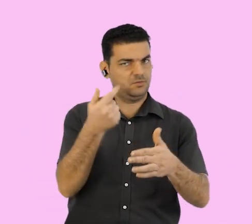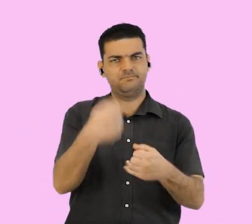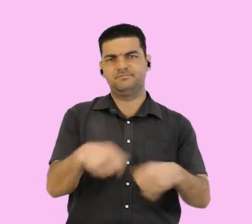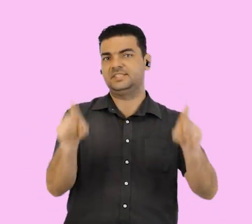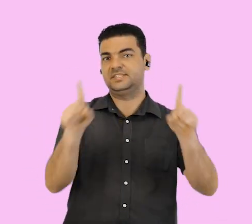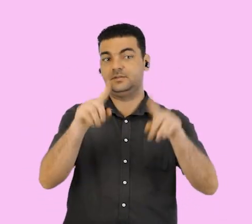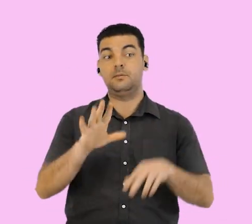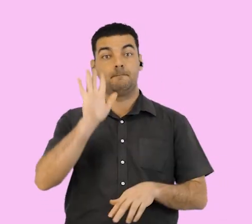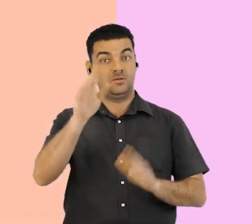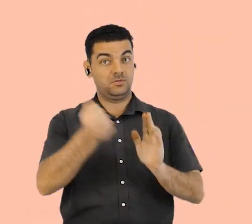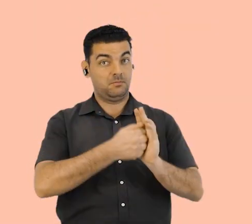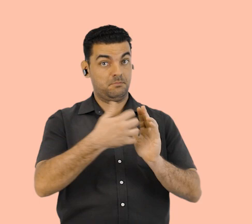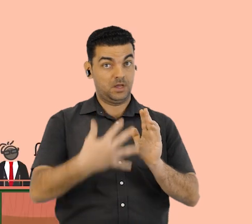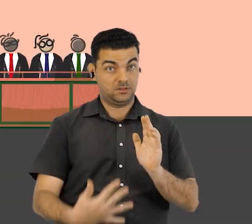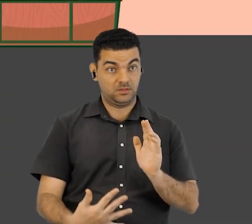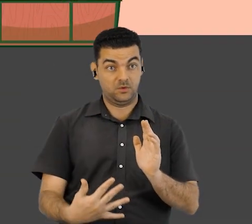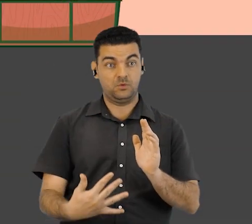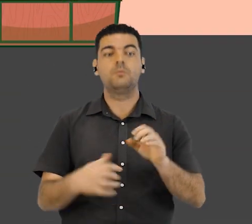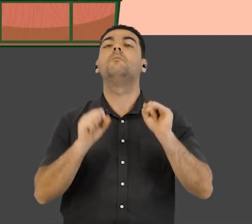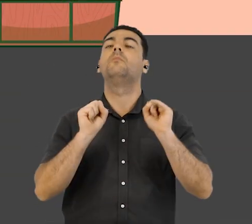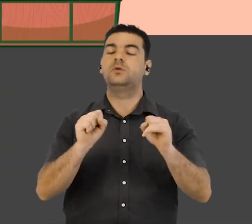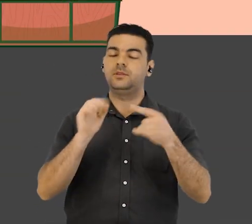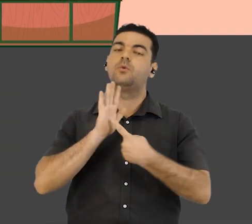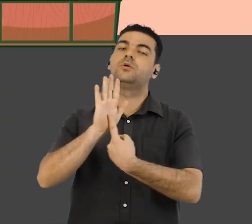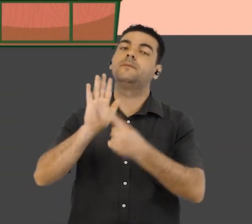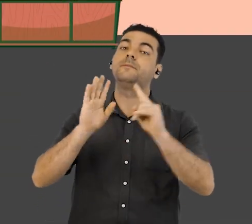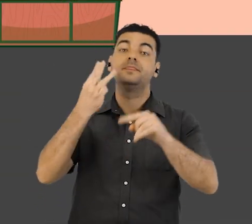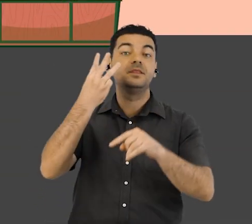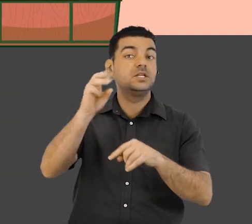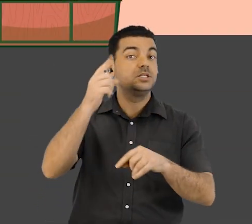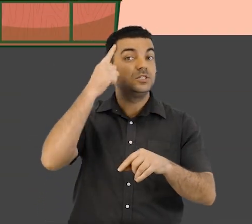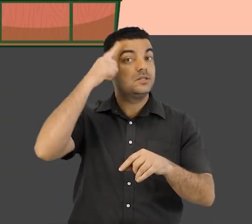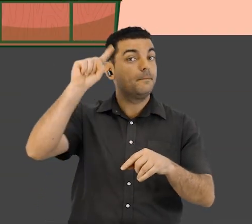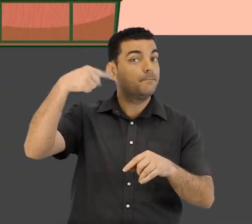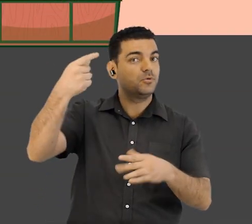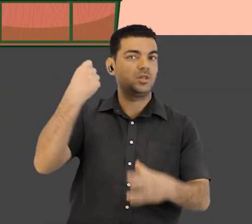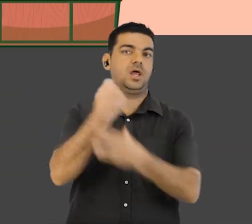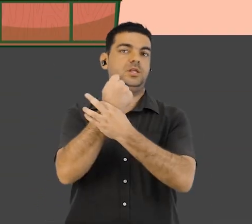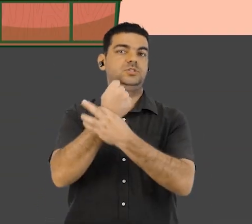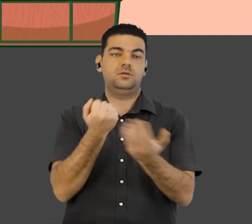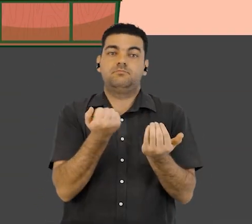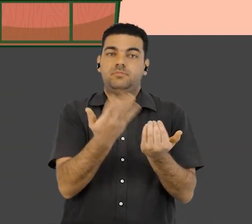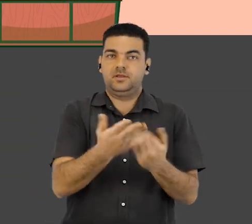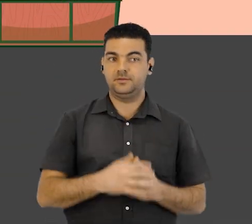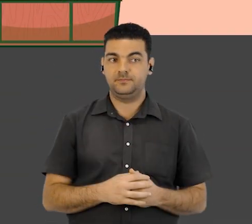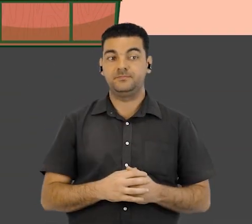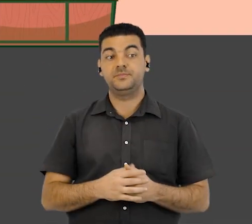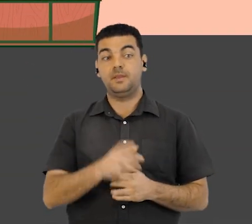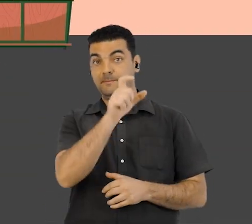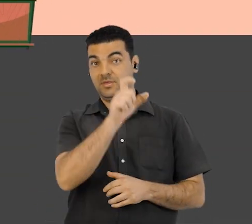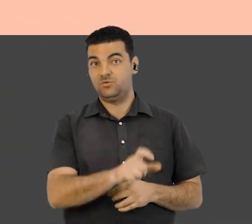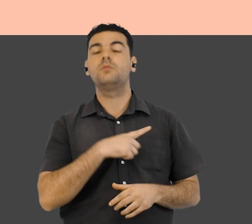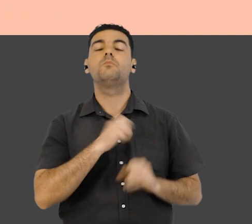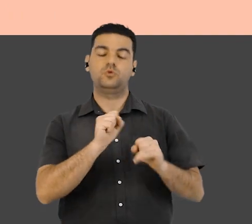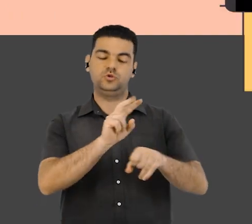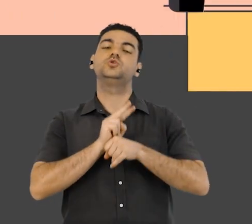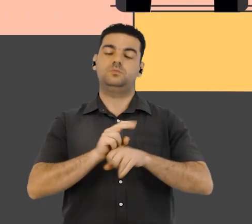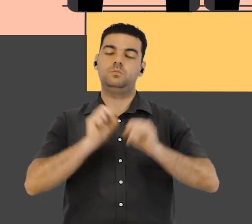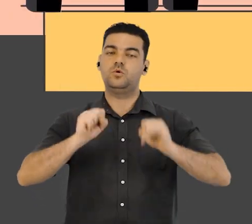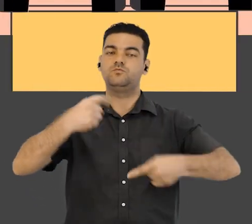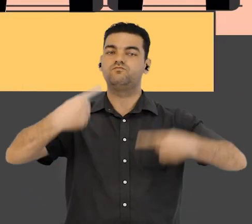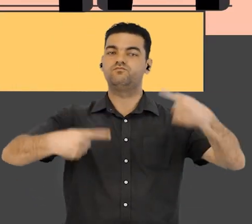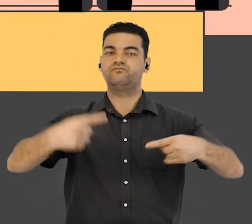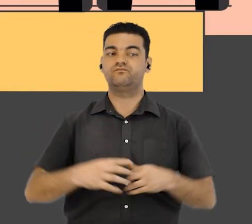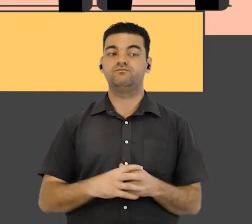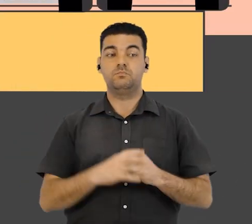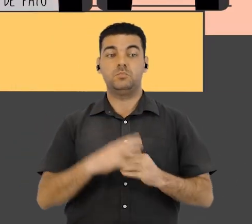depósito judicial. Já os embargos de execução podem ser apresentados 30 dias após a garantia judicial. E o executado terá amplo direito à